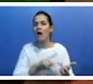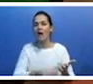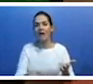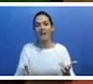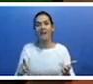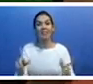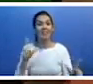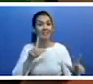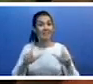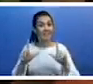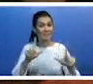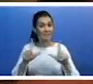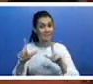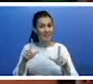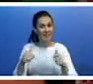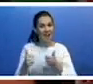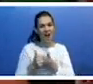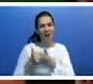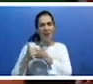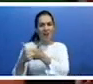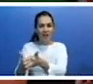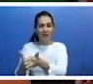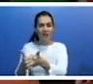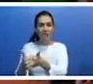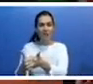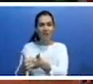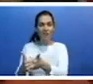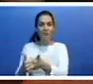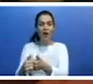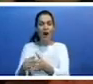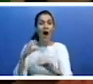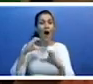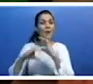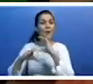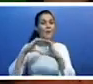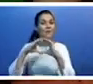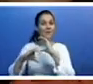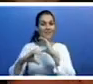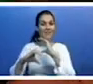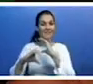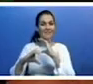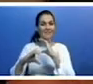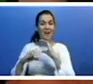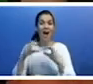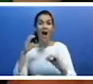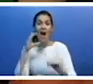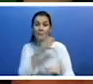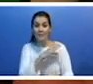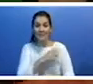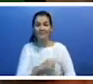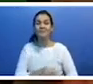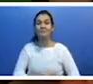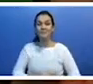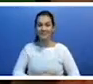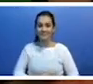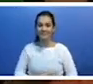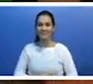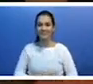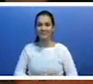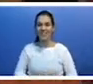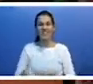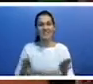né? Levam a comunicação praticamente de forma instantânea